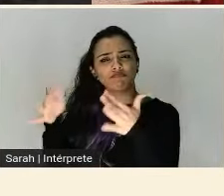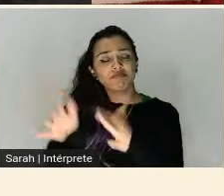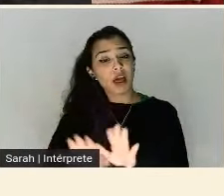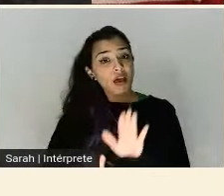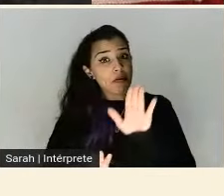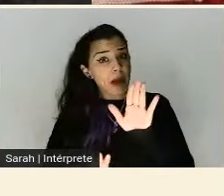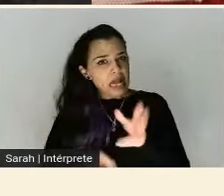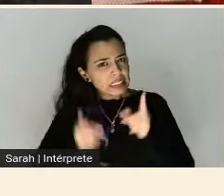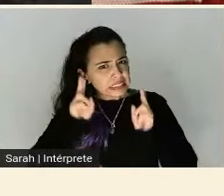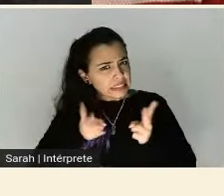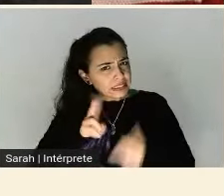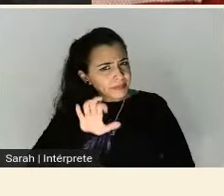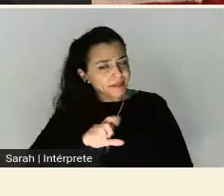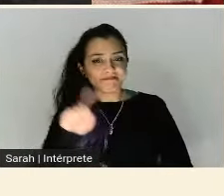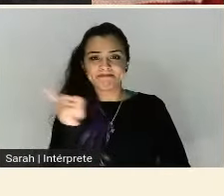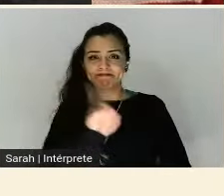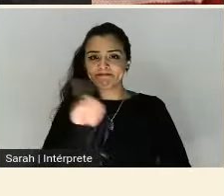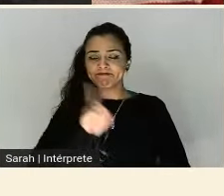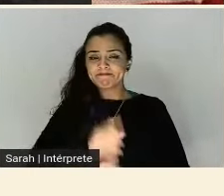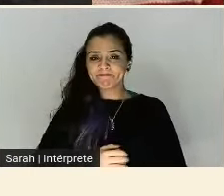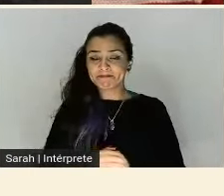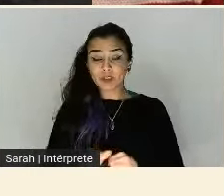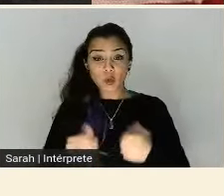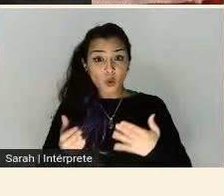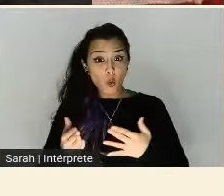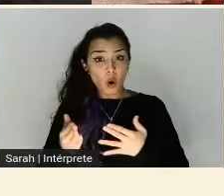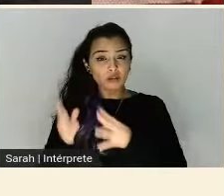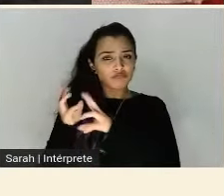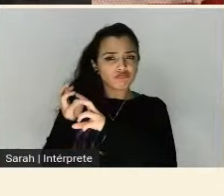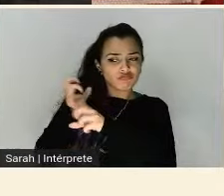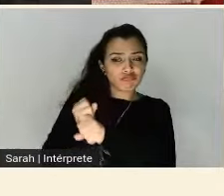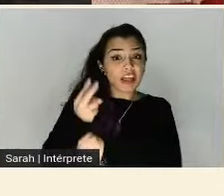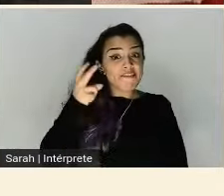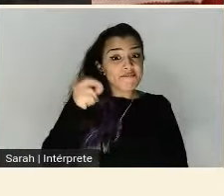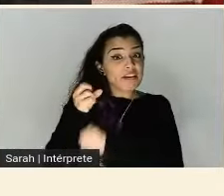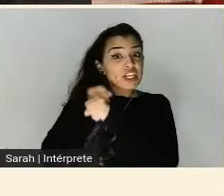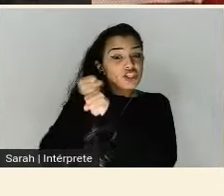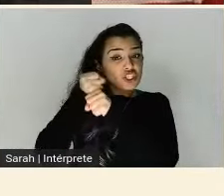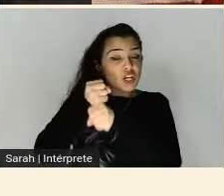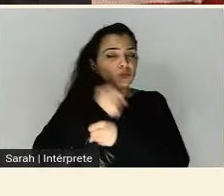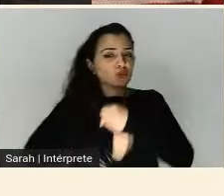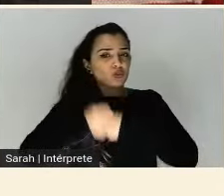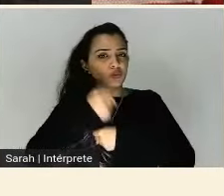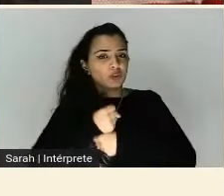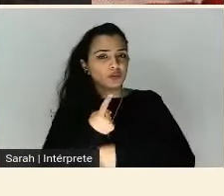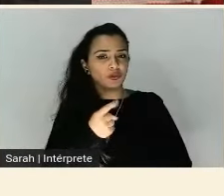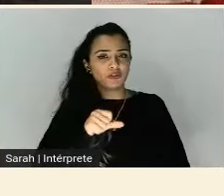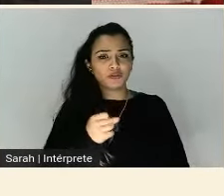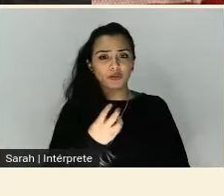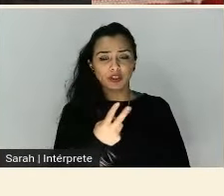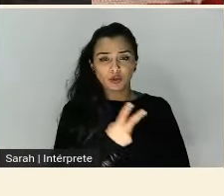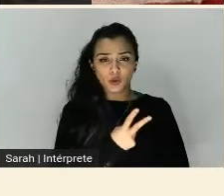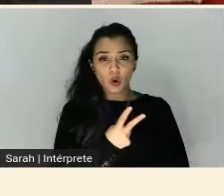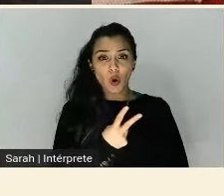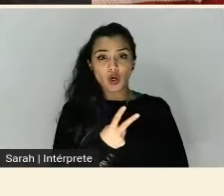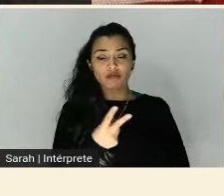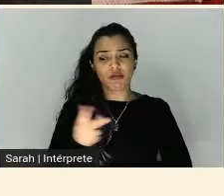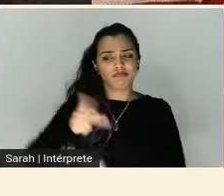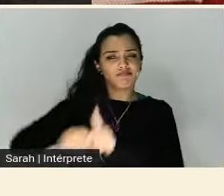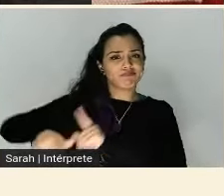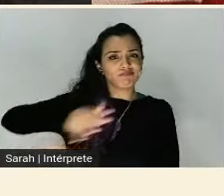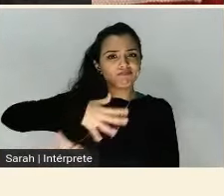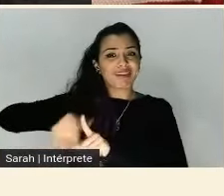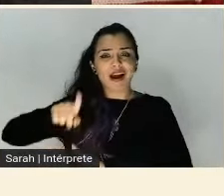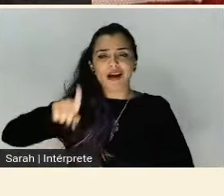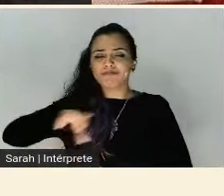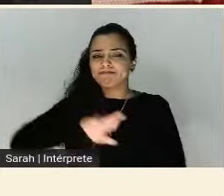assim. No aniversário de 20 anos do evento, em 1942, a unanimidade era outra.